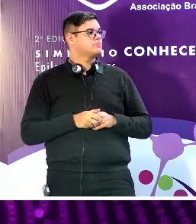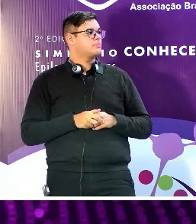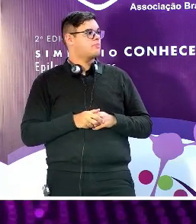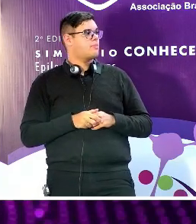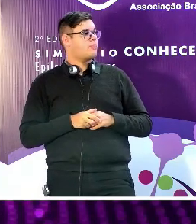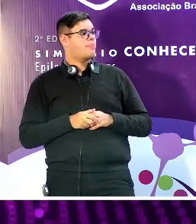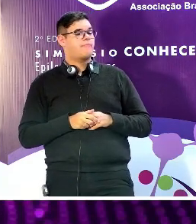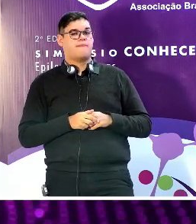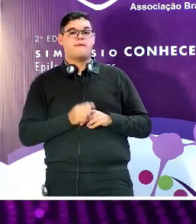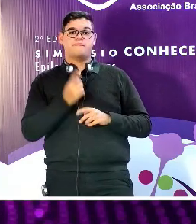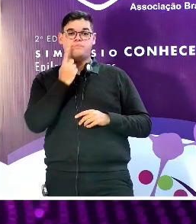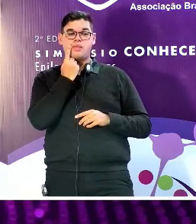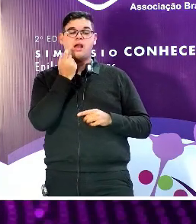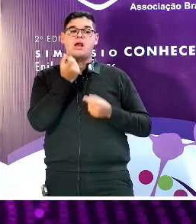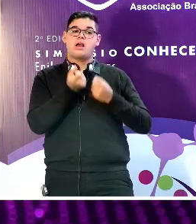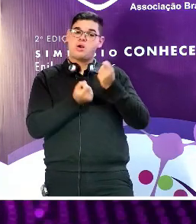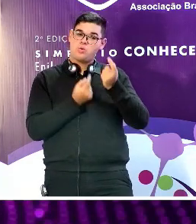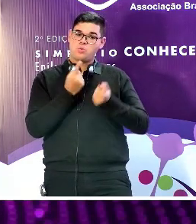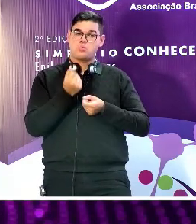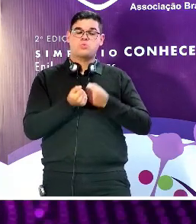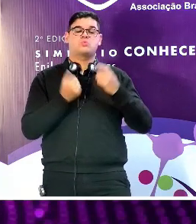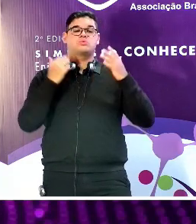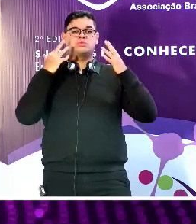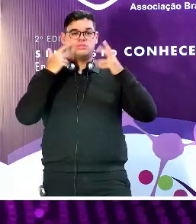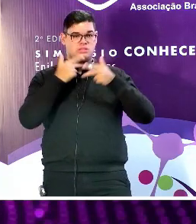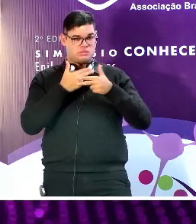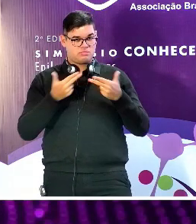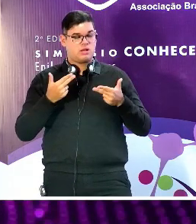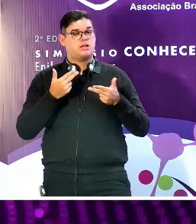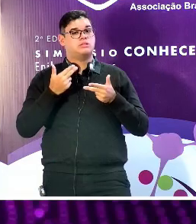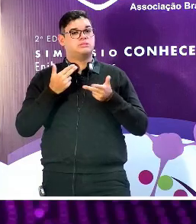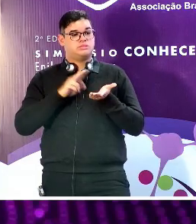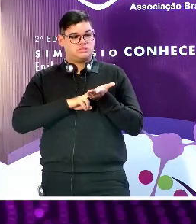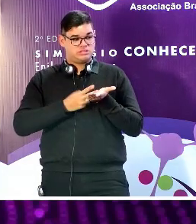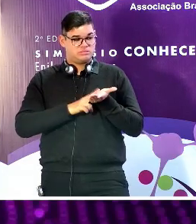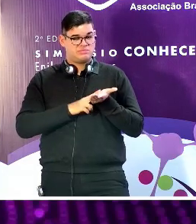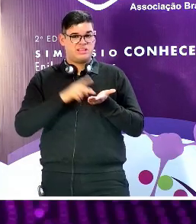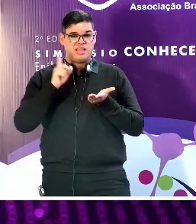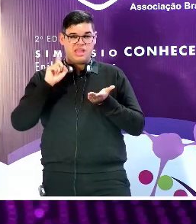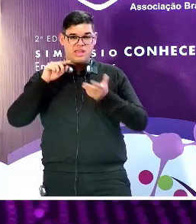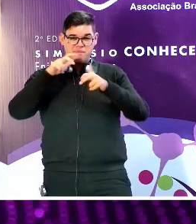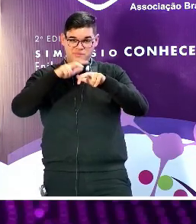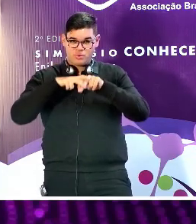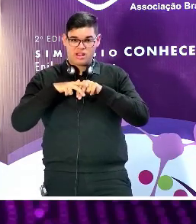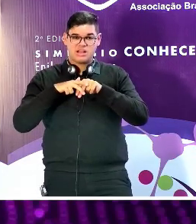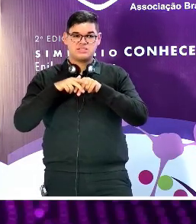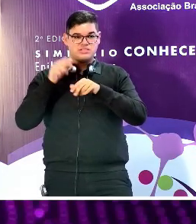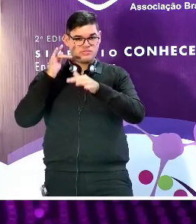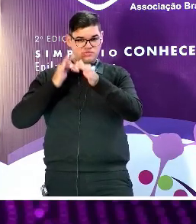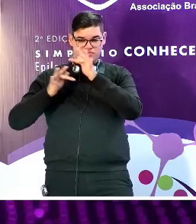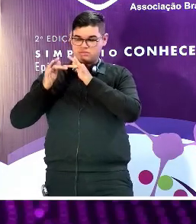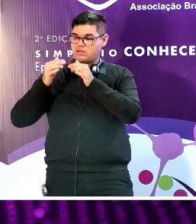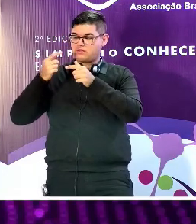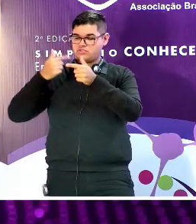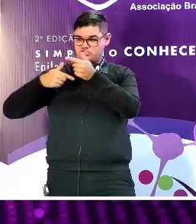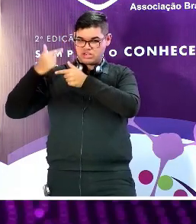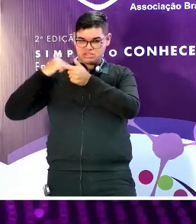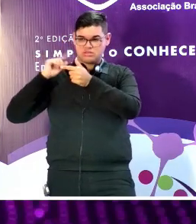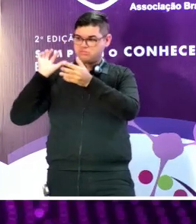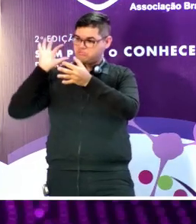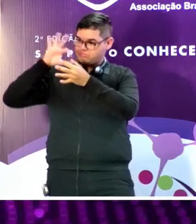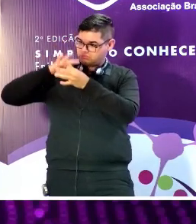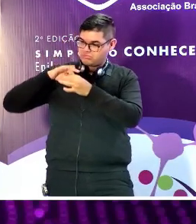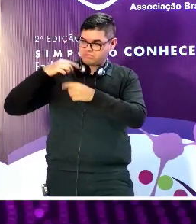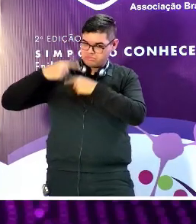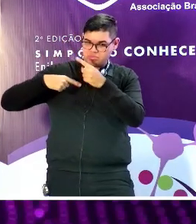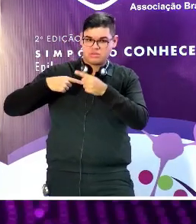Alguns animais, as crises epiléticas não são genéticas e são de maus tratos. É uma tristeza, mas é de